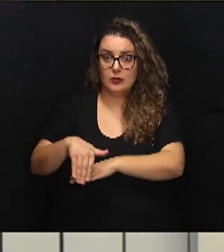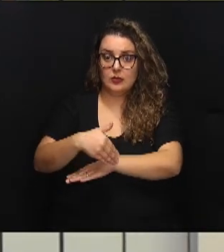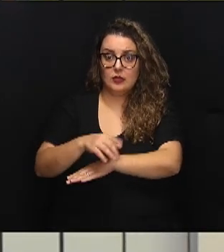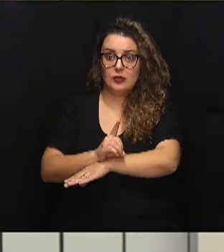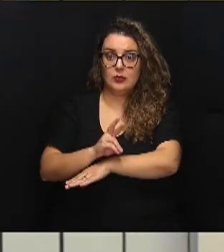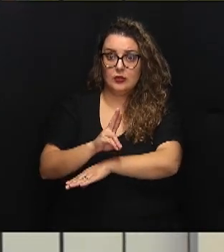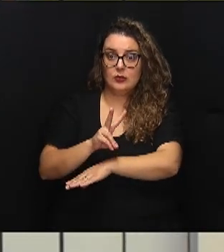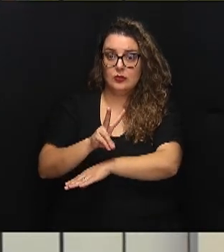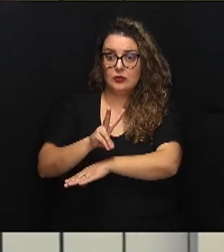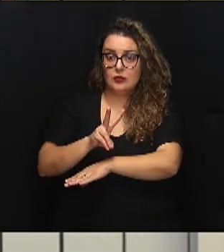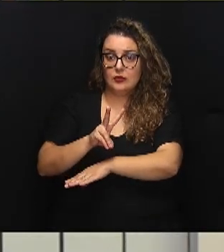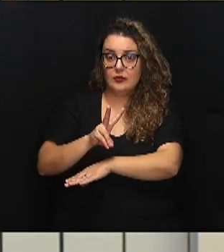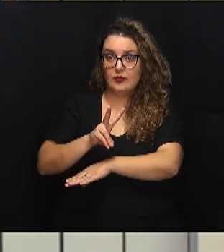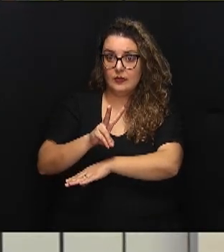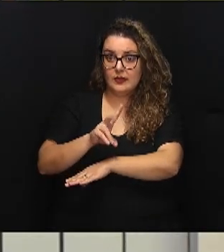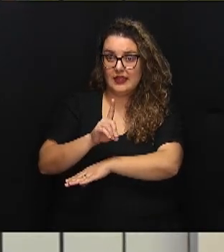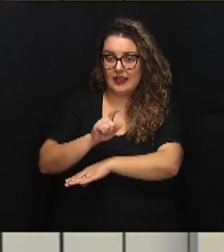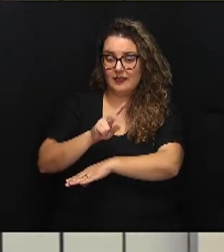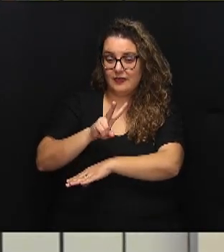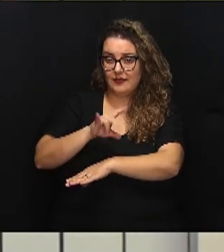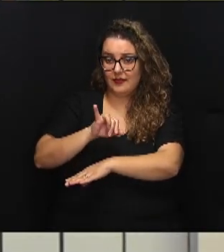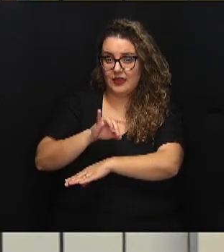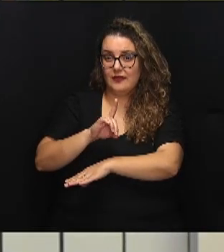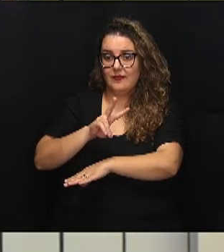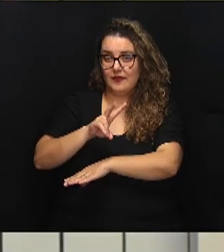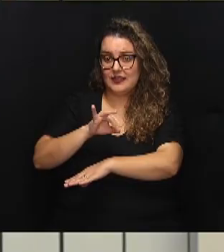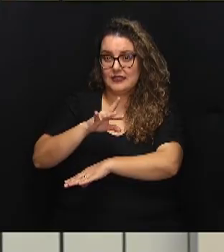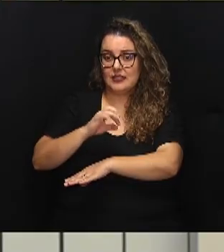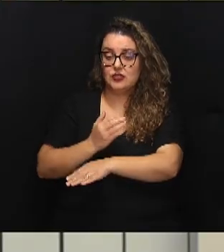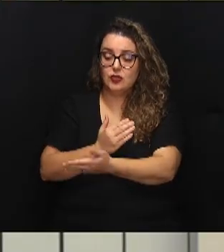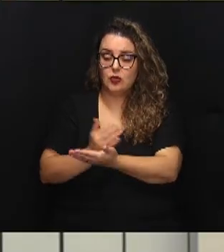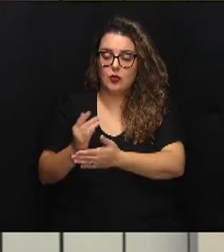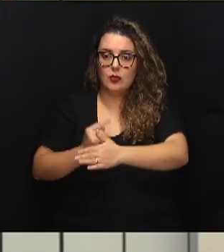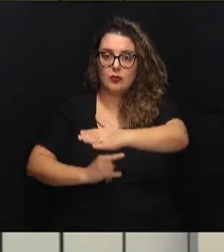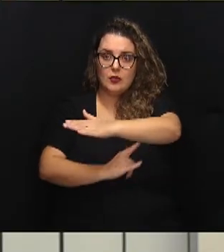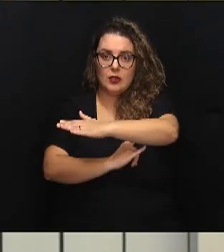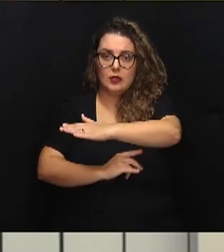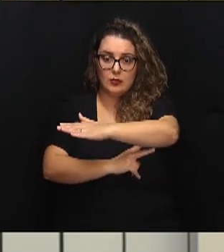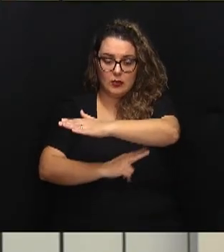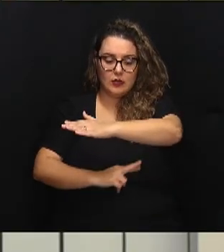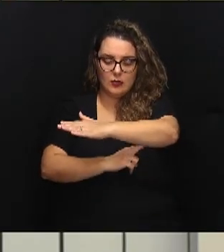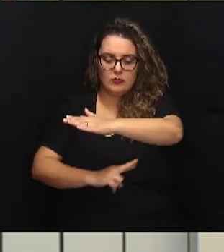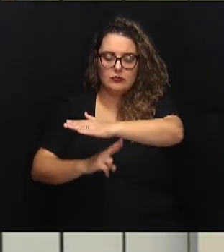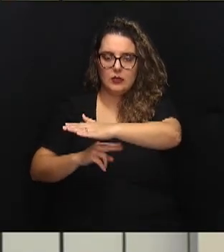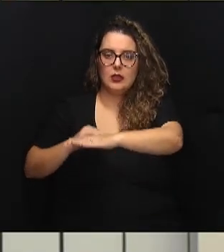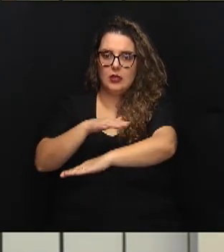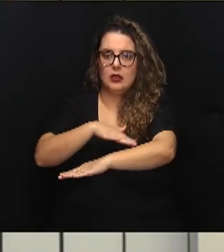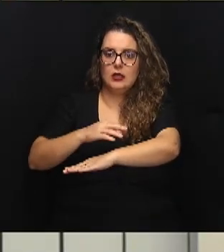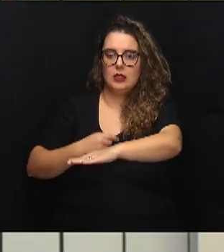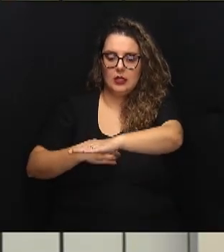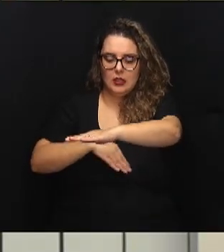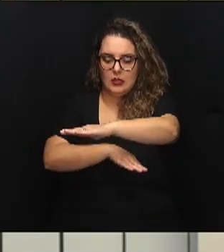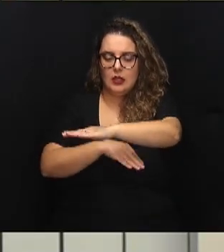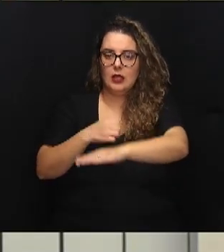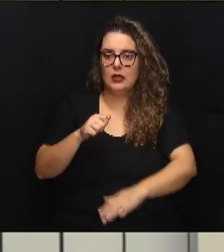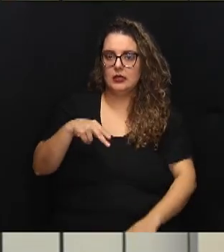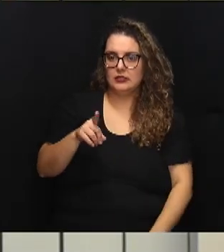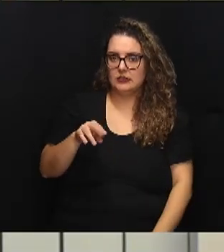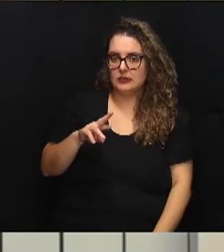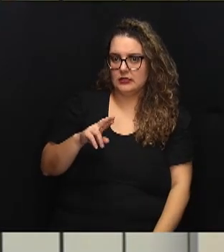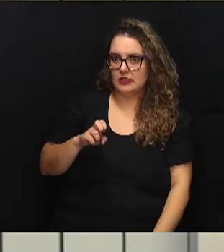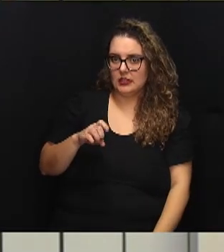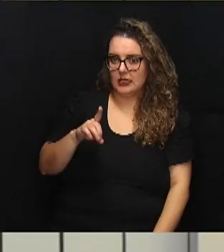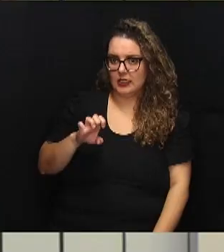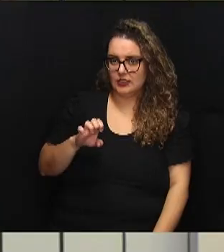Davi Vicente e o início do viaduto ali sobre a Avenida Andrade Neves, sentido bairro